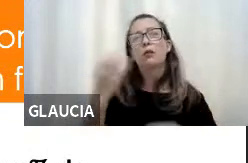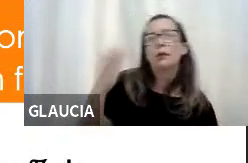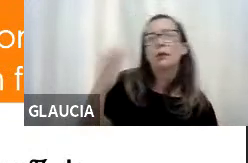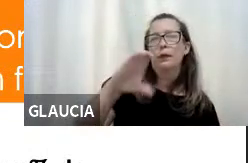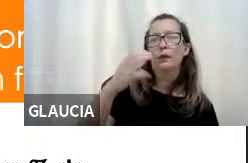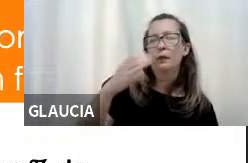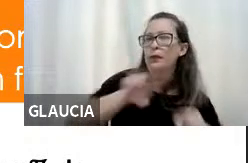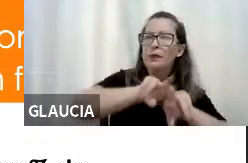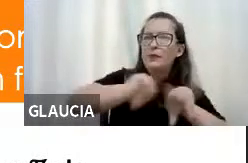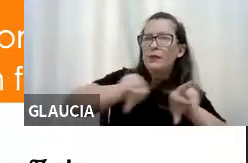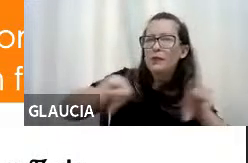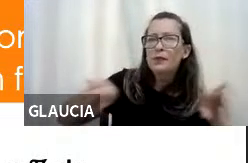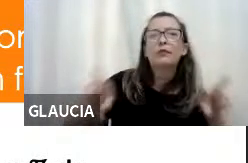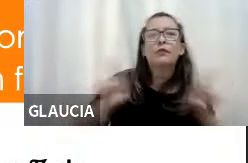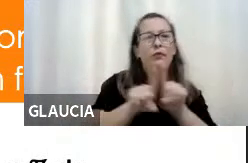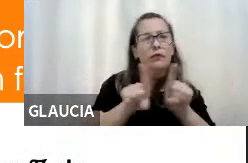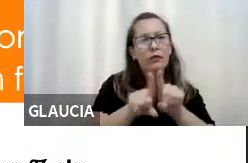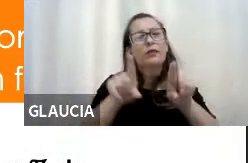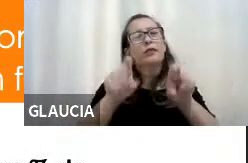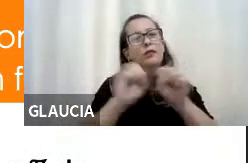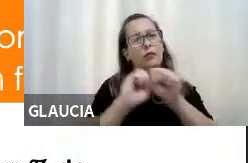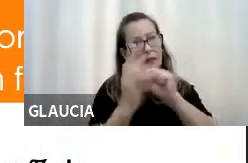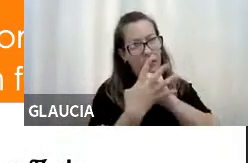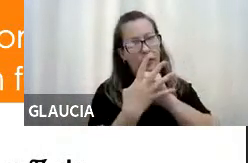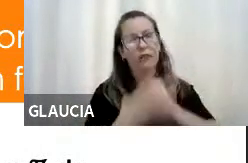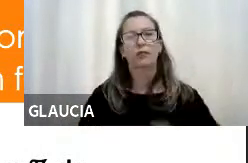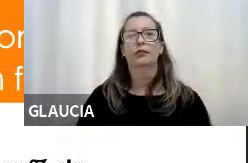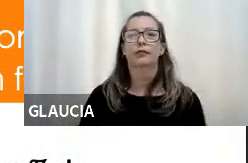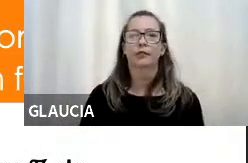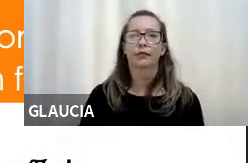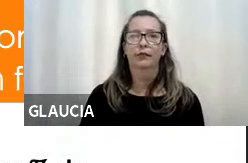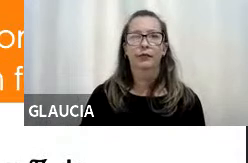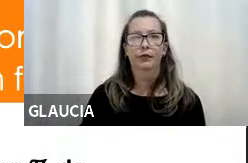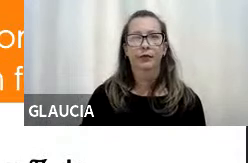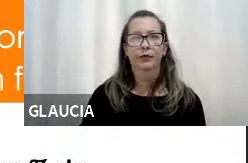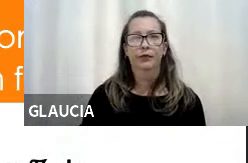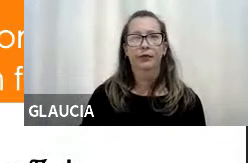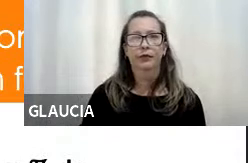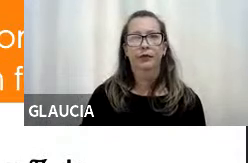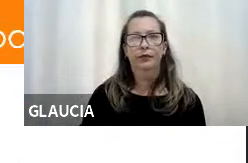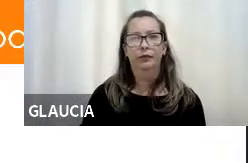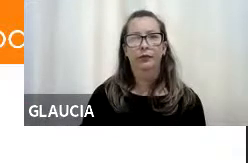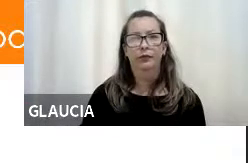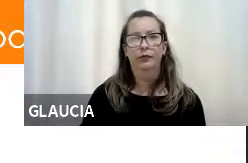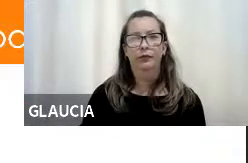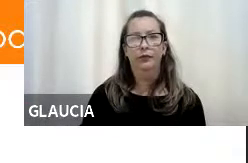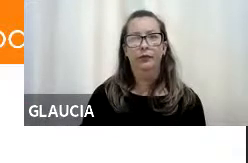naturezas, além também da Covid. Pode seguir.